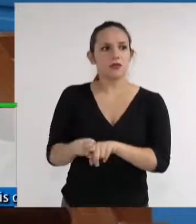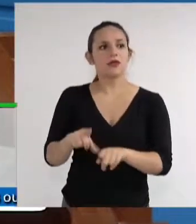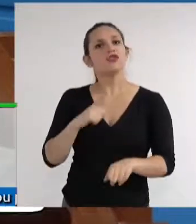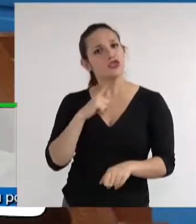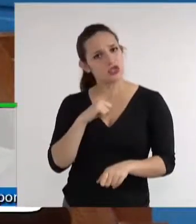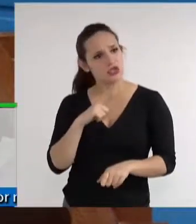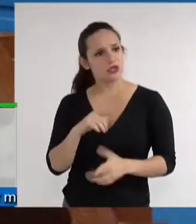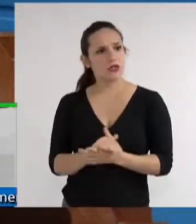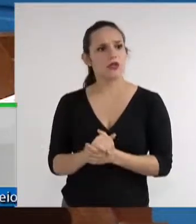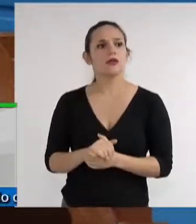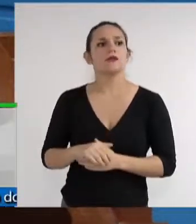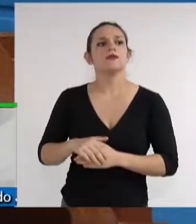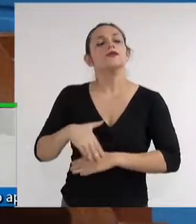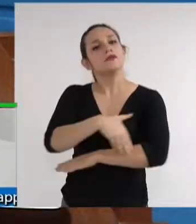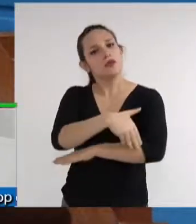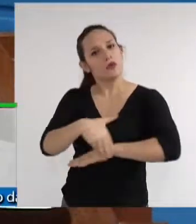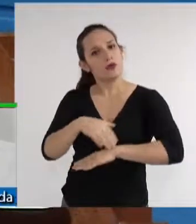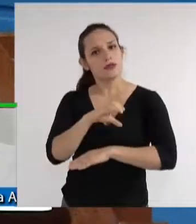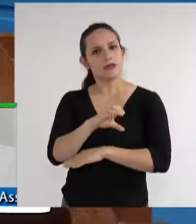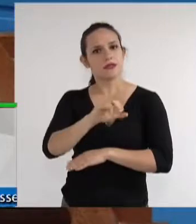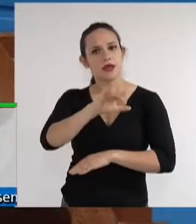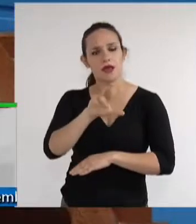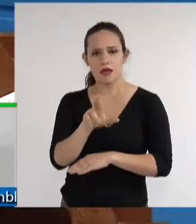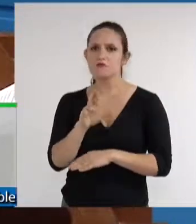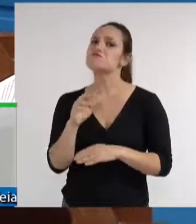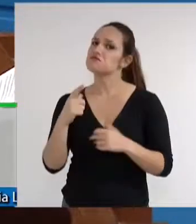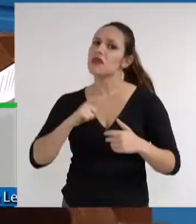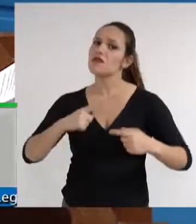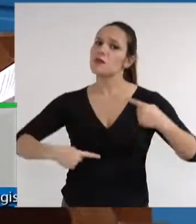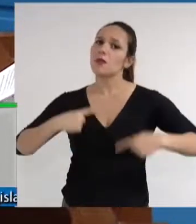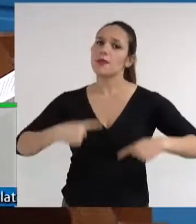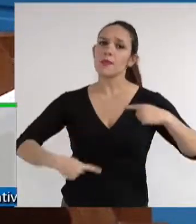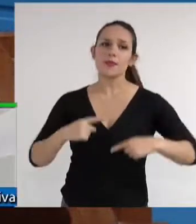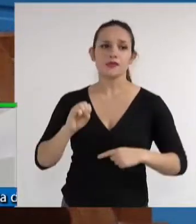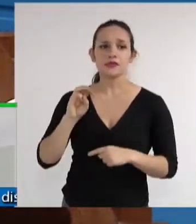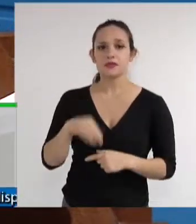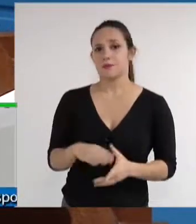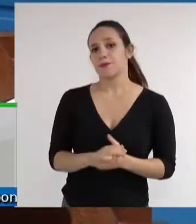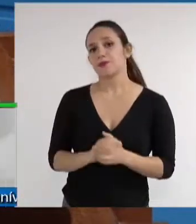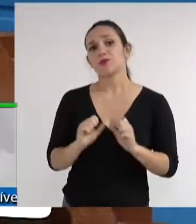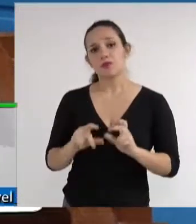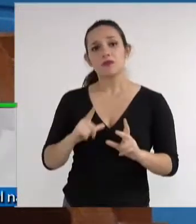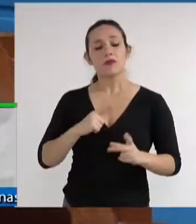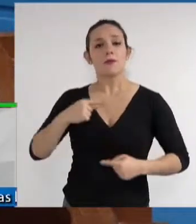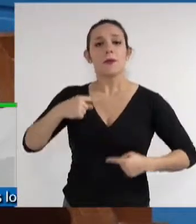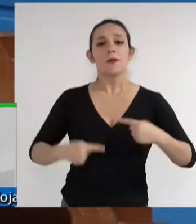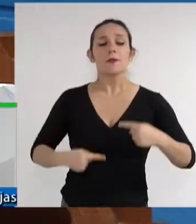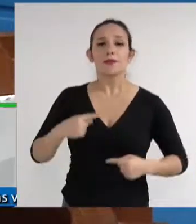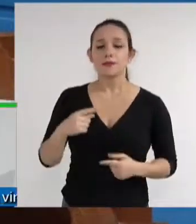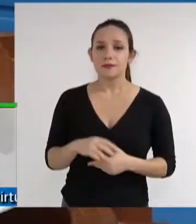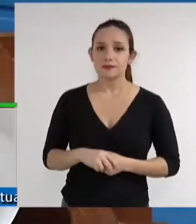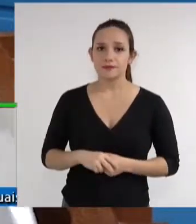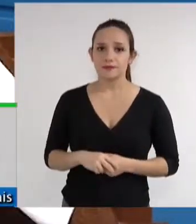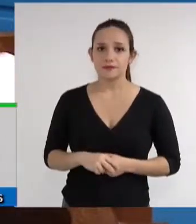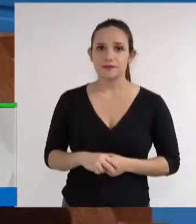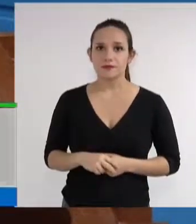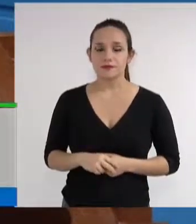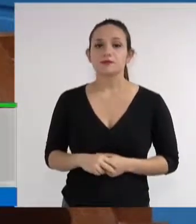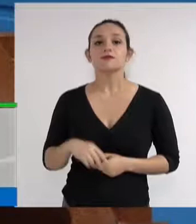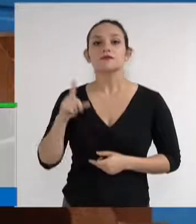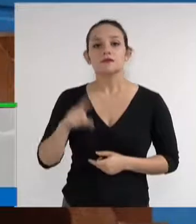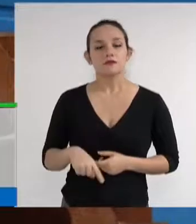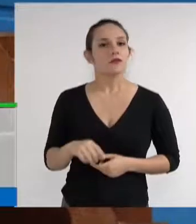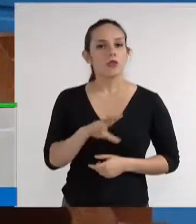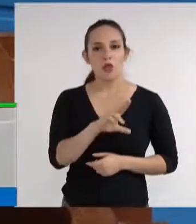própria representação da BR, que nunca se negou em fazer a discussão. Fizemos, então, um debate sobre a carta aberta ao